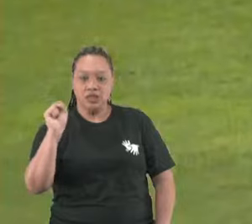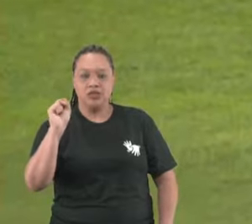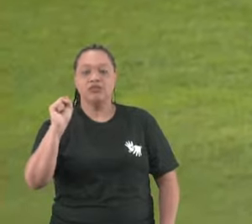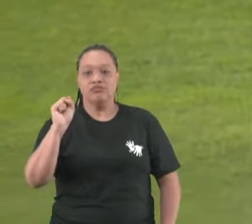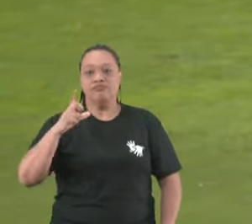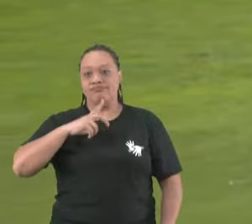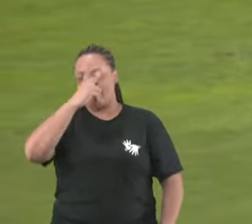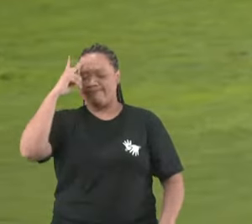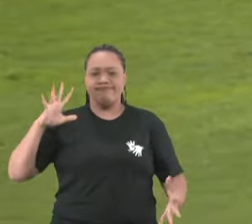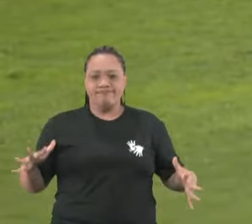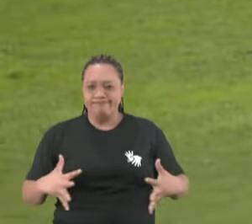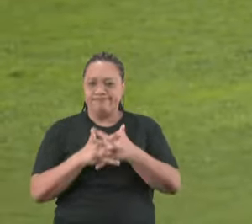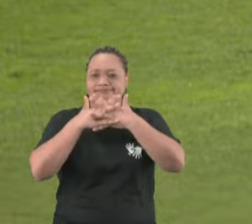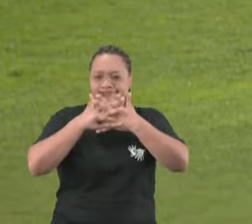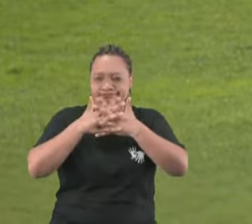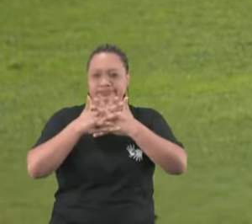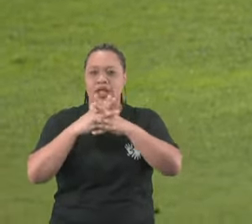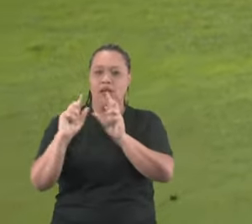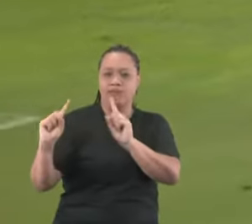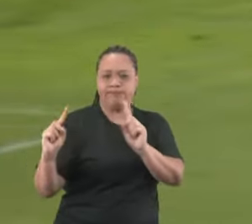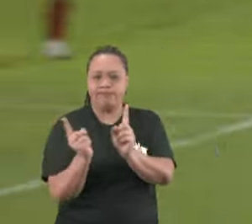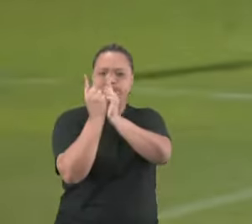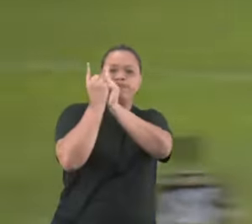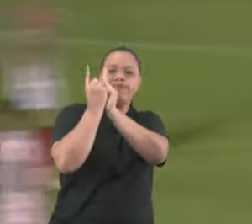está na frente. Vamos ver, ó.